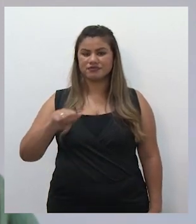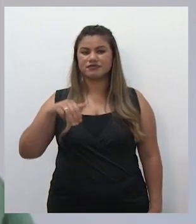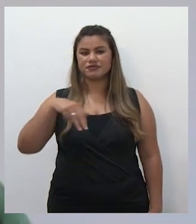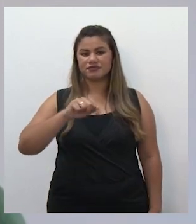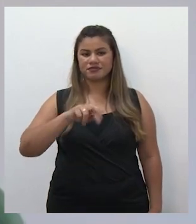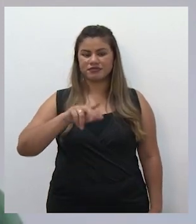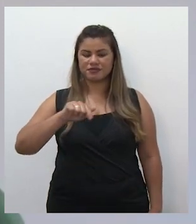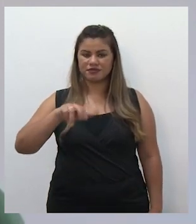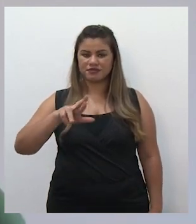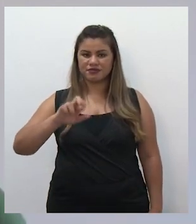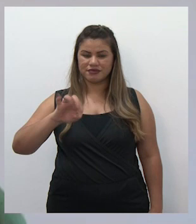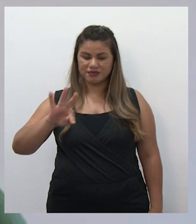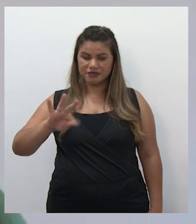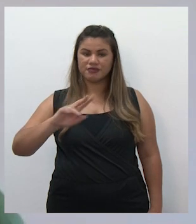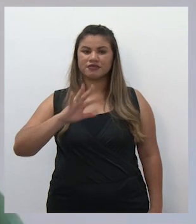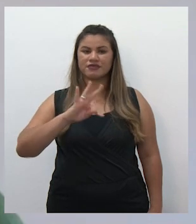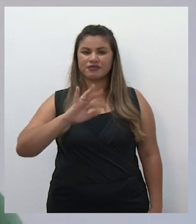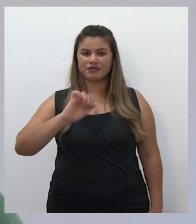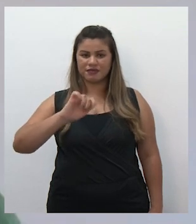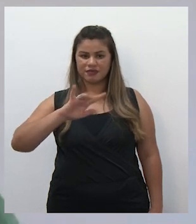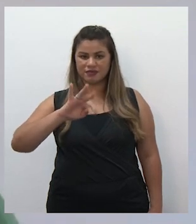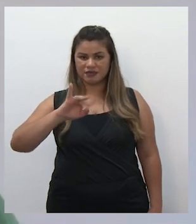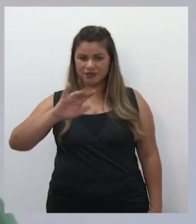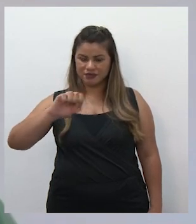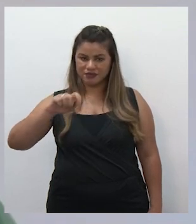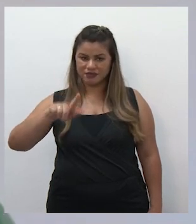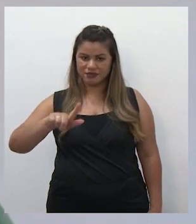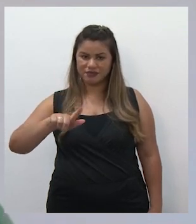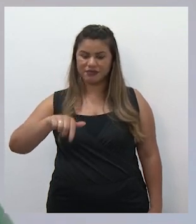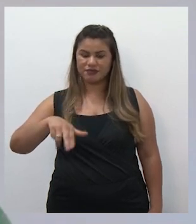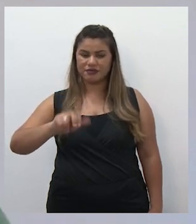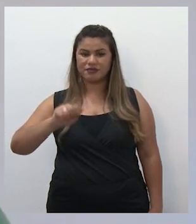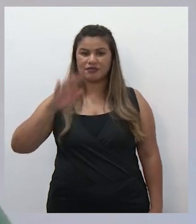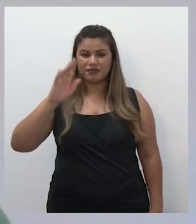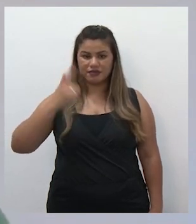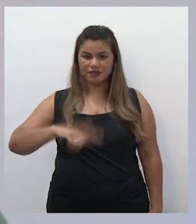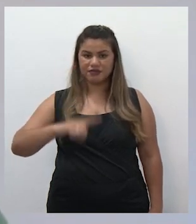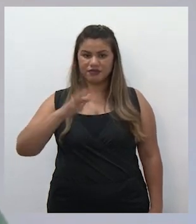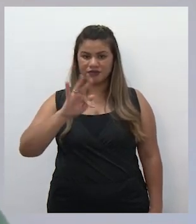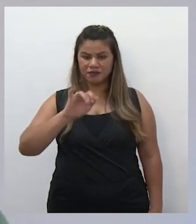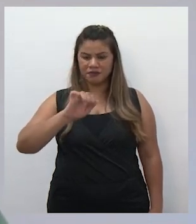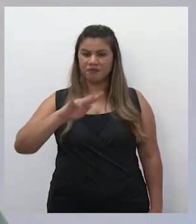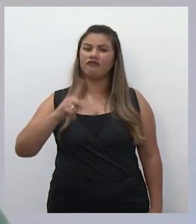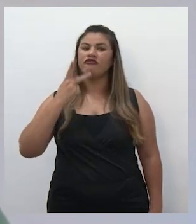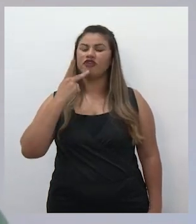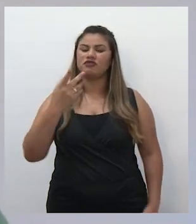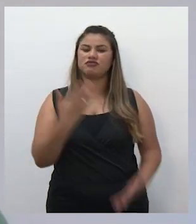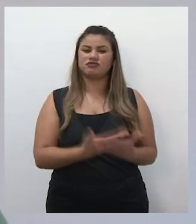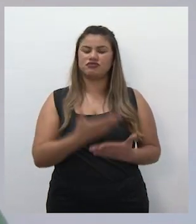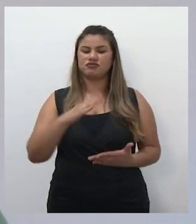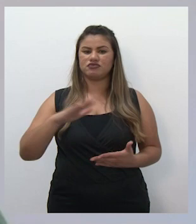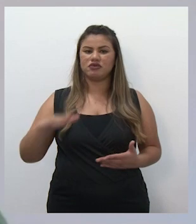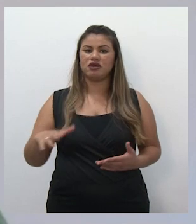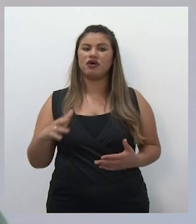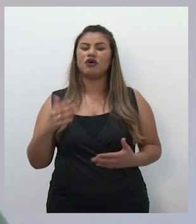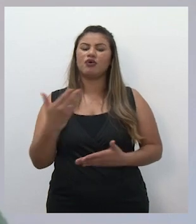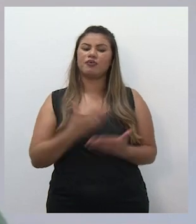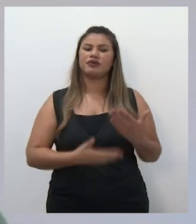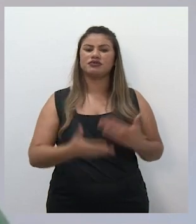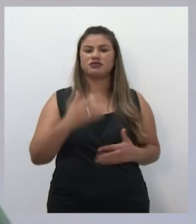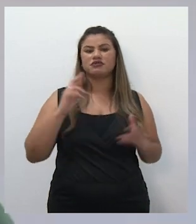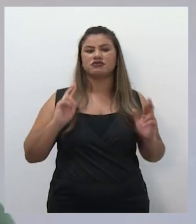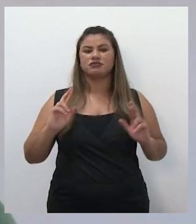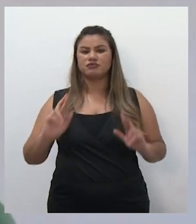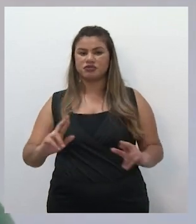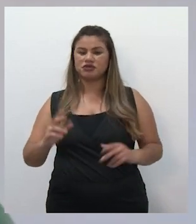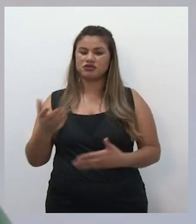Fábio, eles falaram da questão da se trabalhar com o estudante, a questão da cooperação, do respeito, da socialização, da